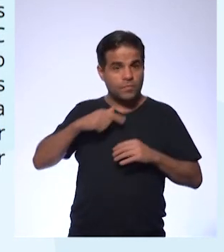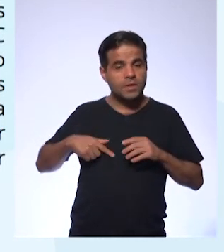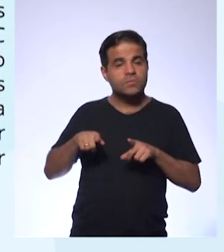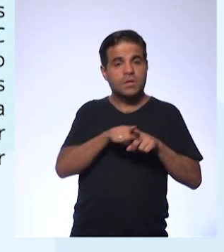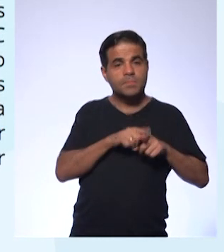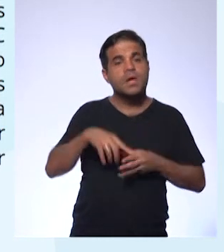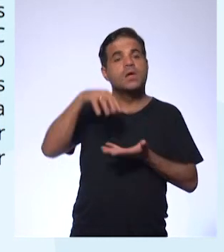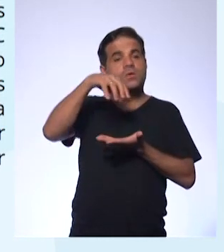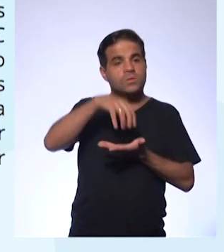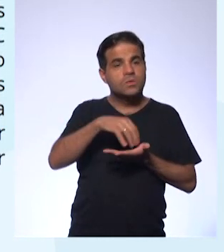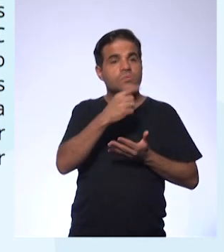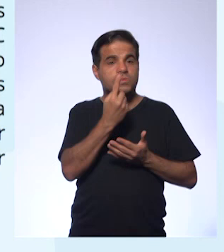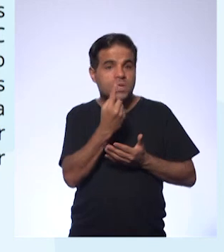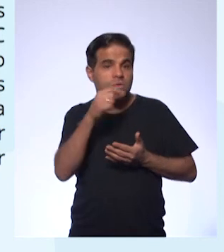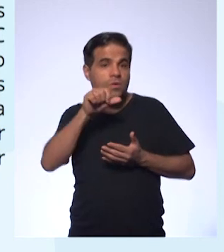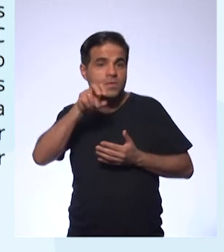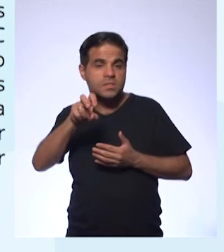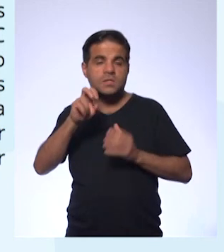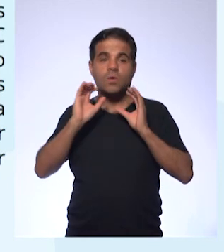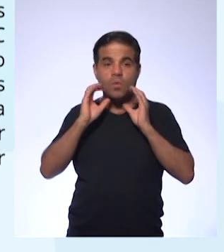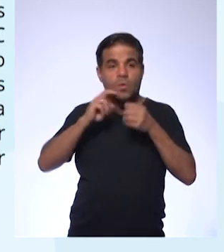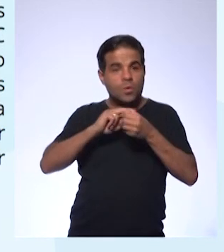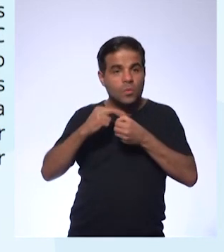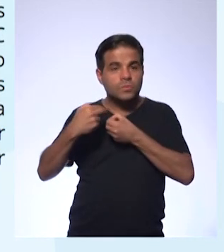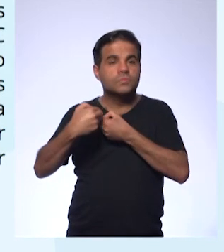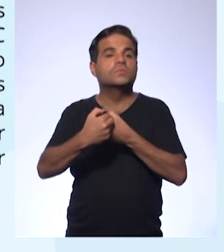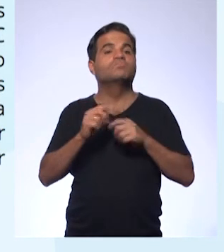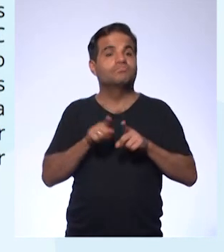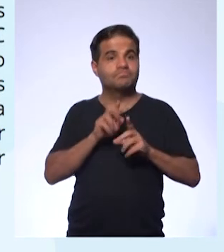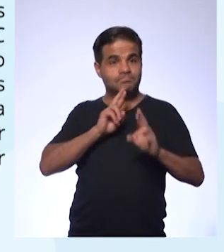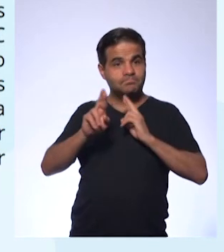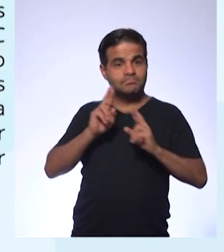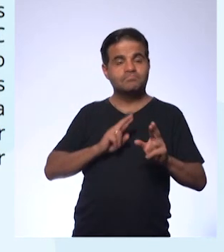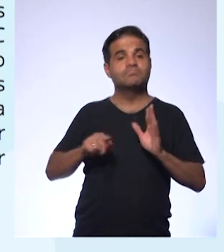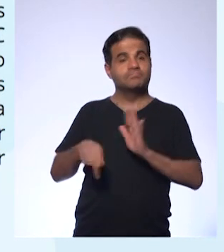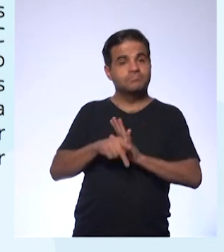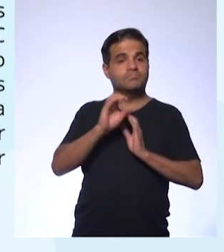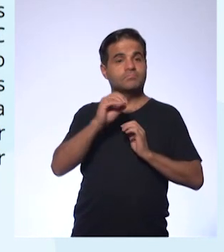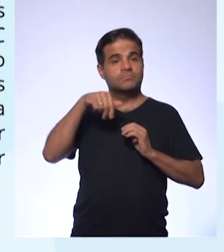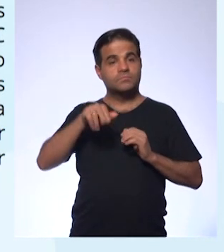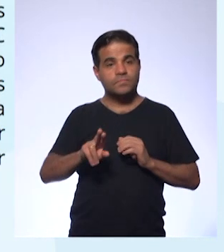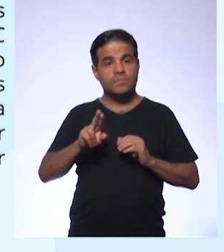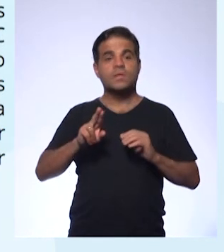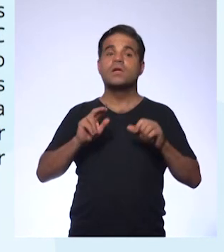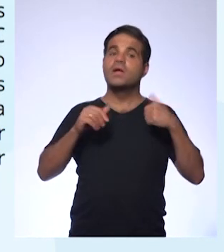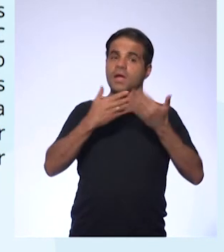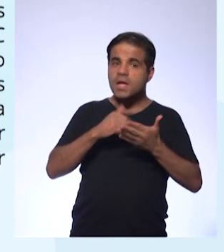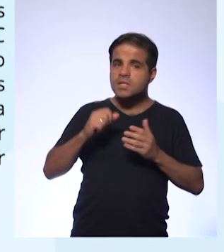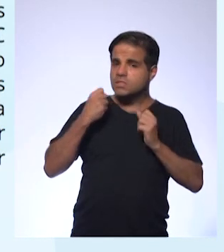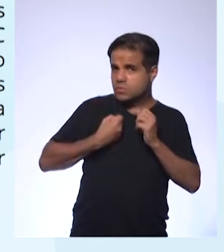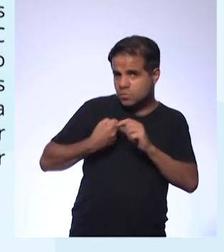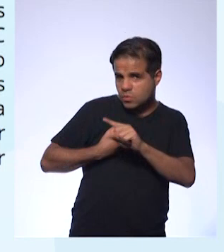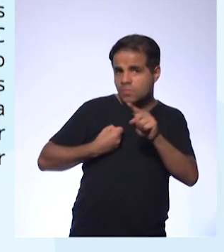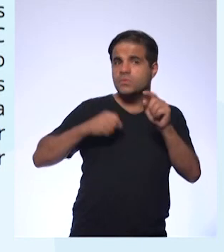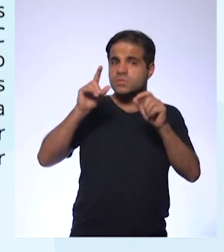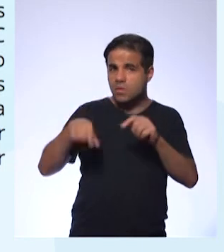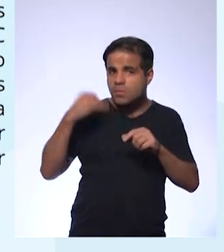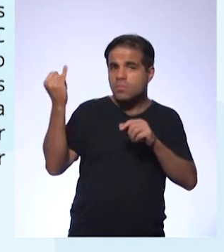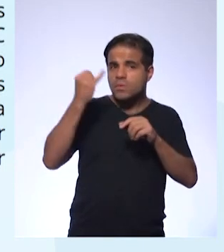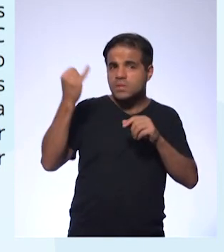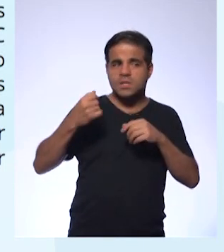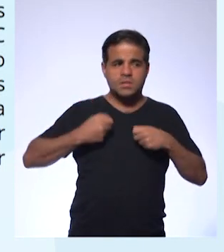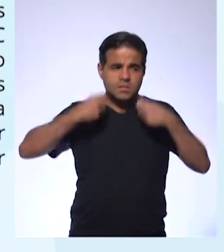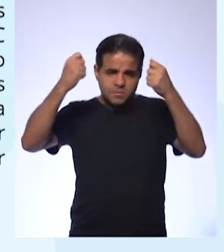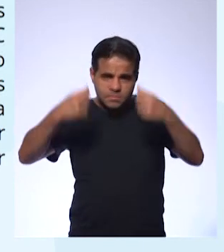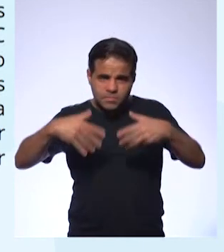dos 195 países da Organização das Nações Unidas, da ONU. Estes números são importantes, pois salientam